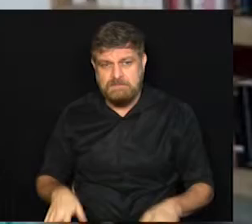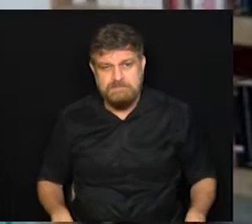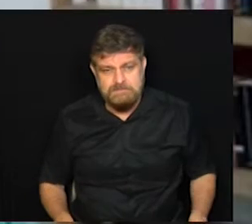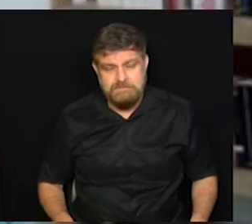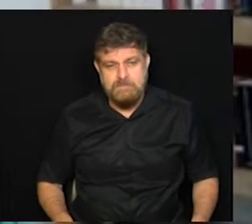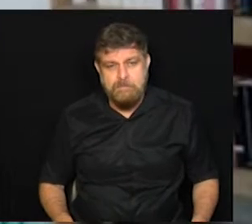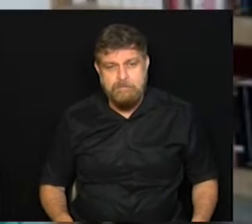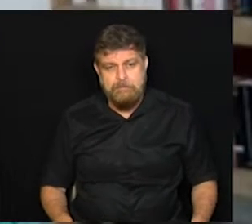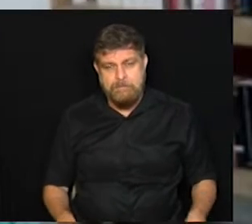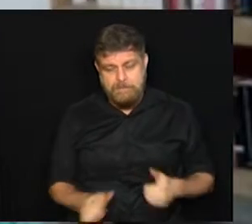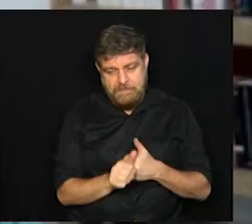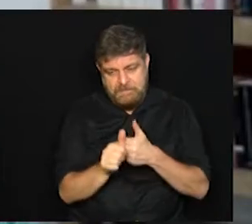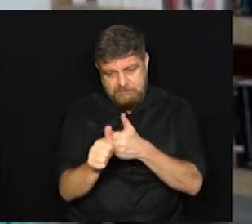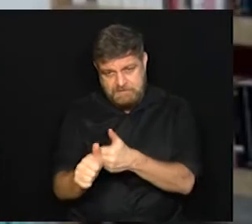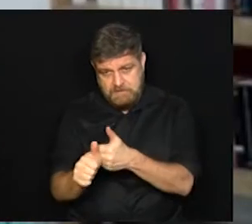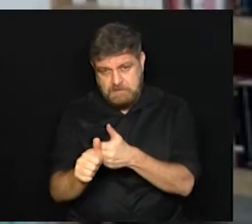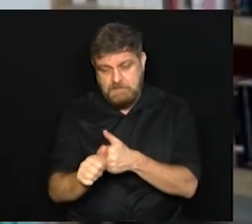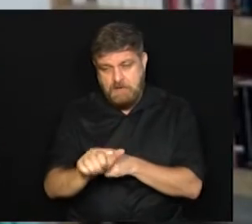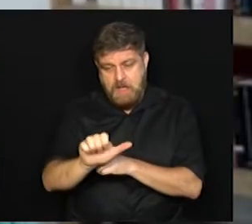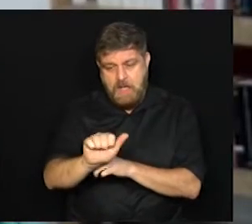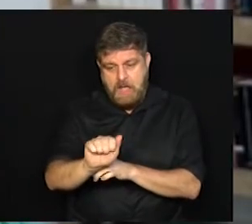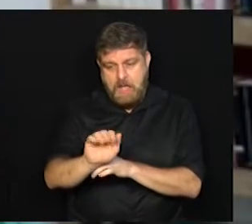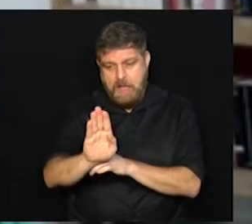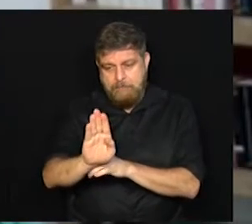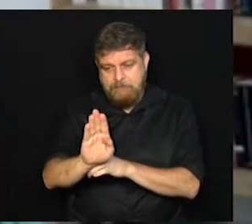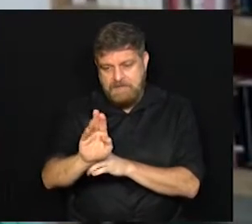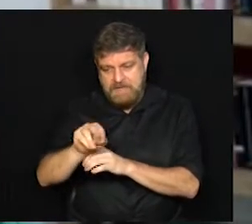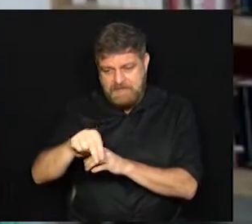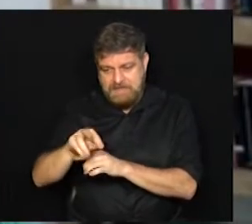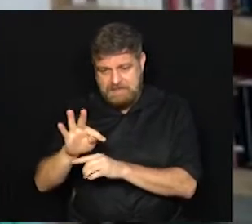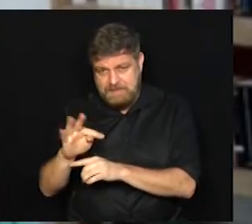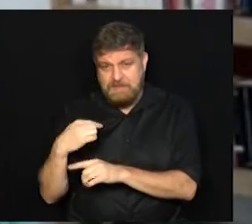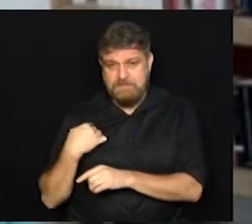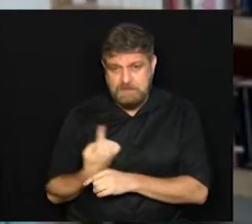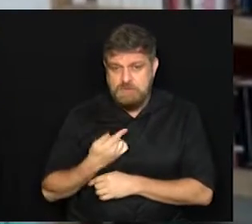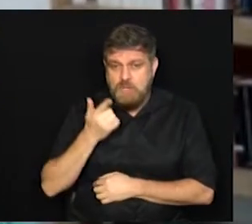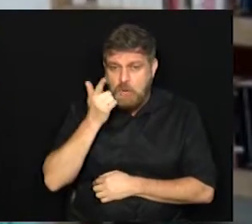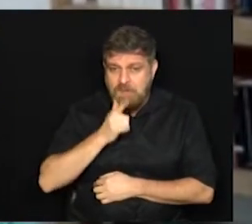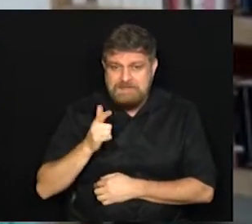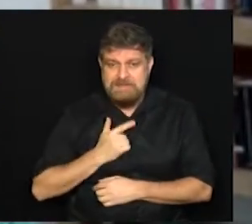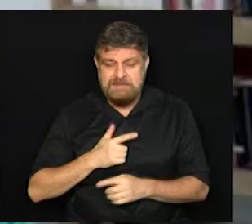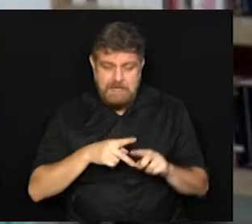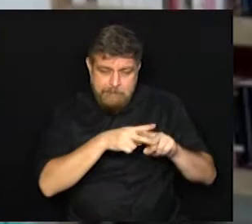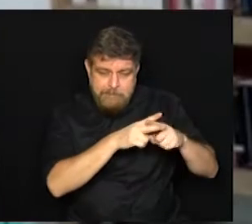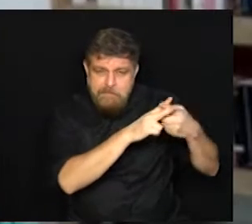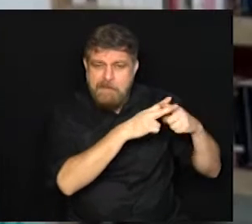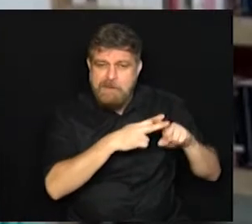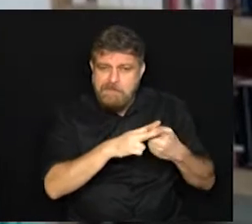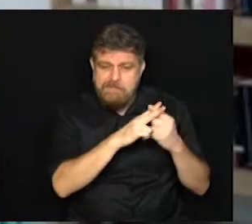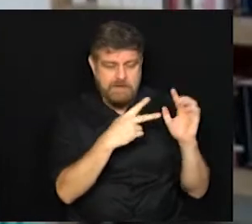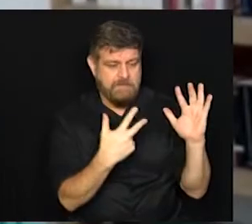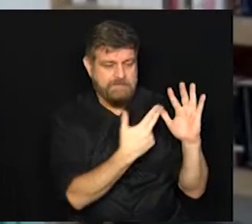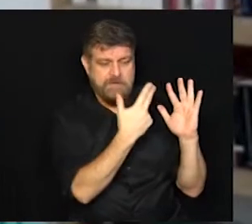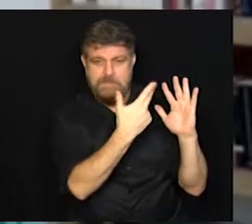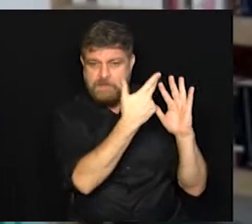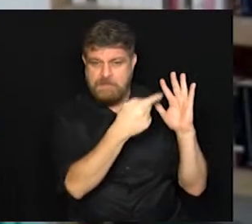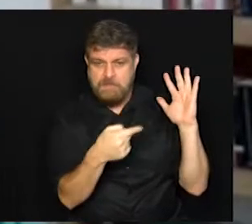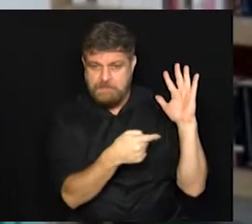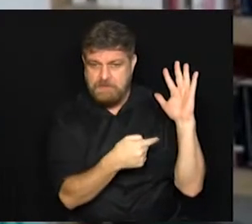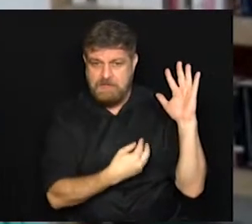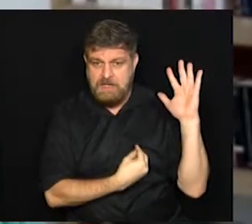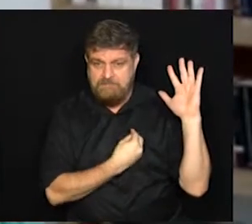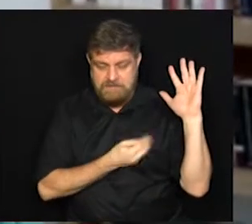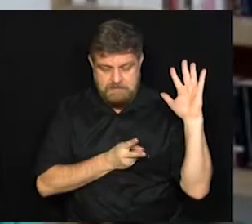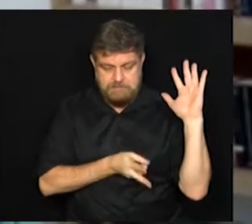digamos assim, seguindo as regulamentações para que a gente possa, inclusive, ter a manutenção e a preservação daqueles indivíduos